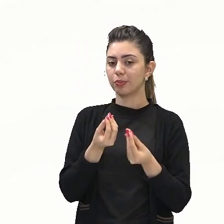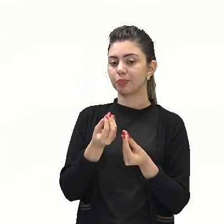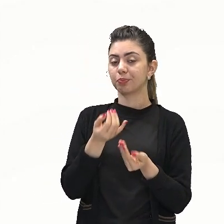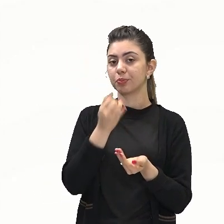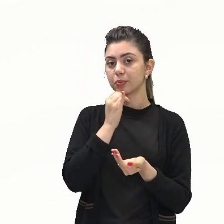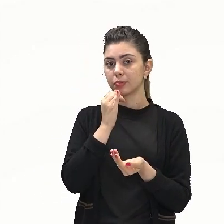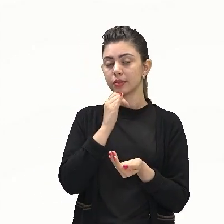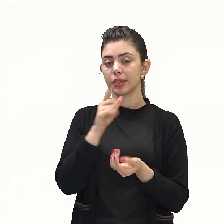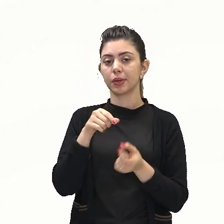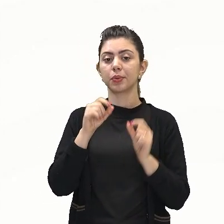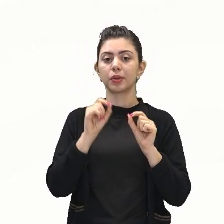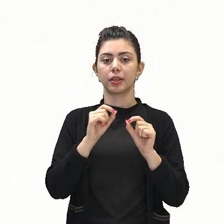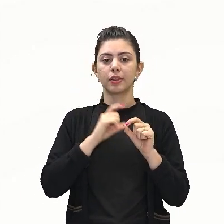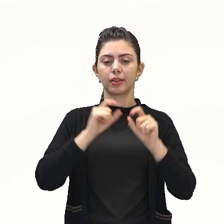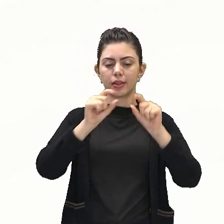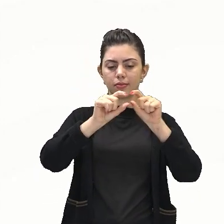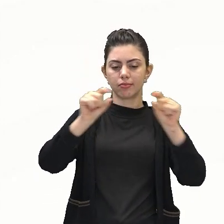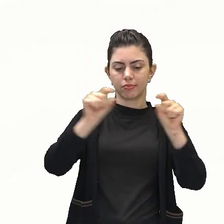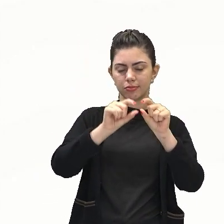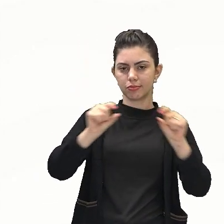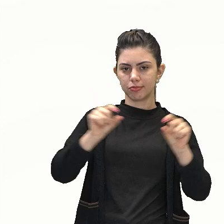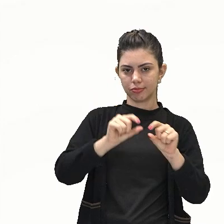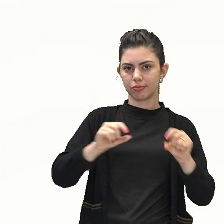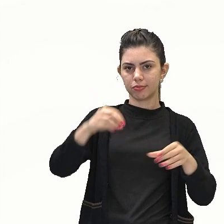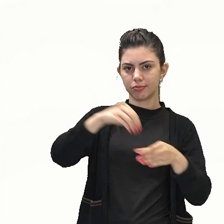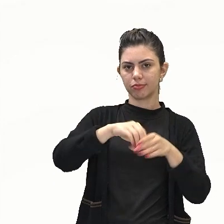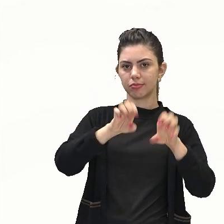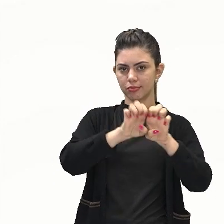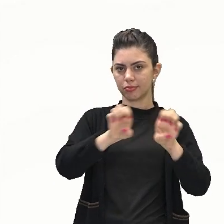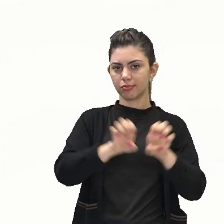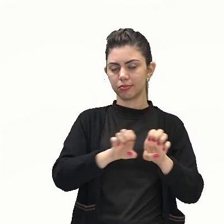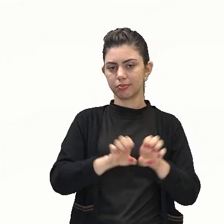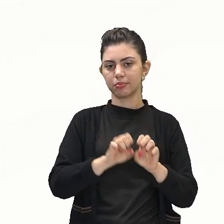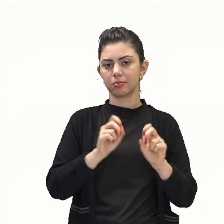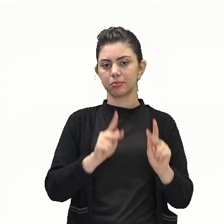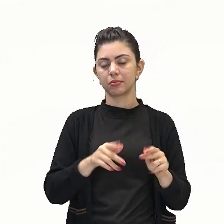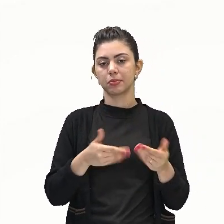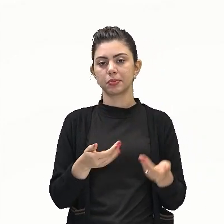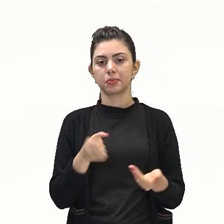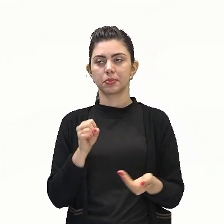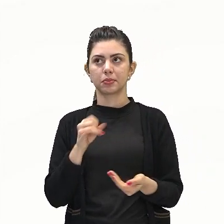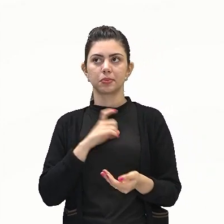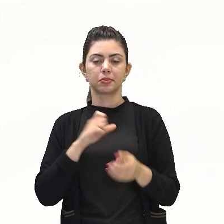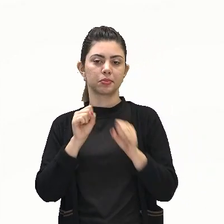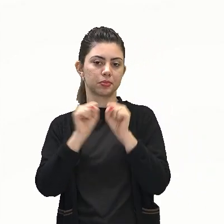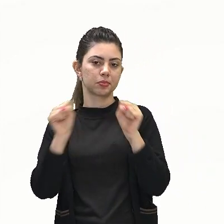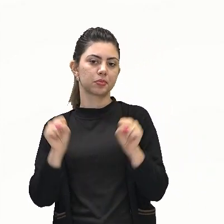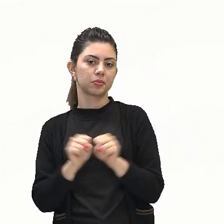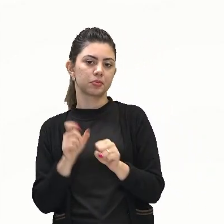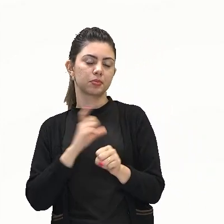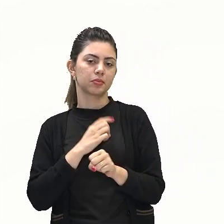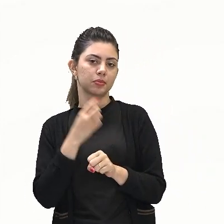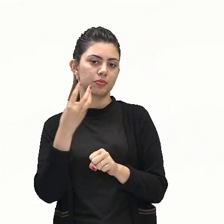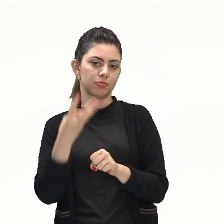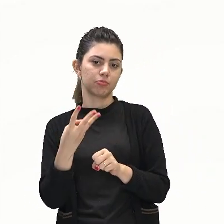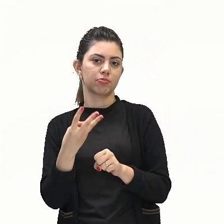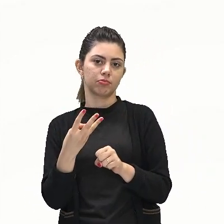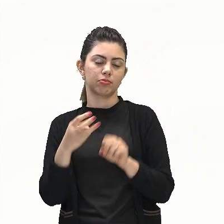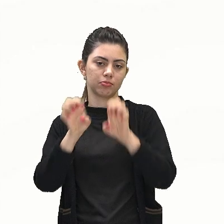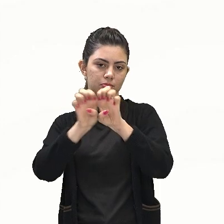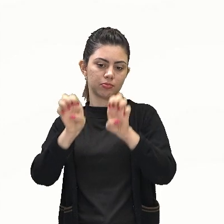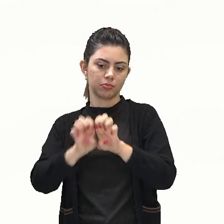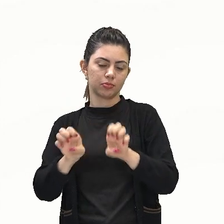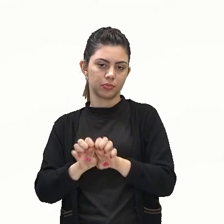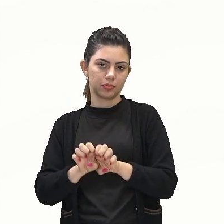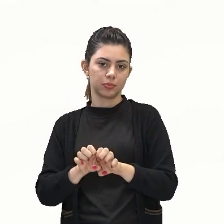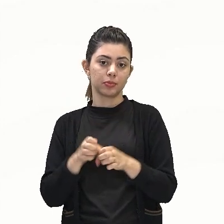de linhas ali na minha equação, tá? No meu sistema. Se eu tenho um sistema com 3 equações, ok? Se